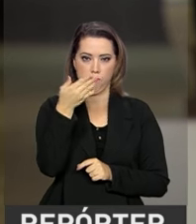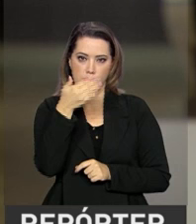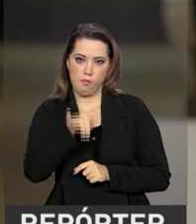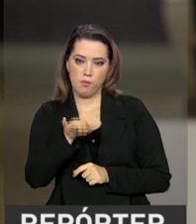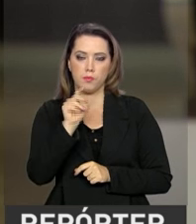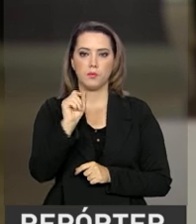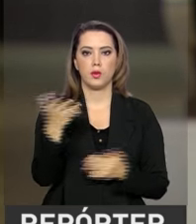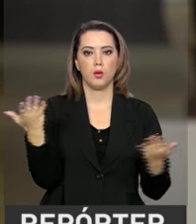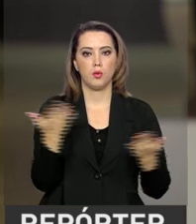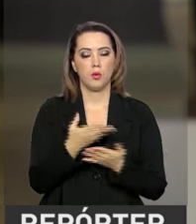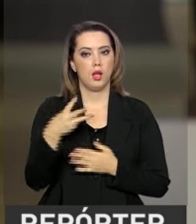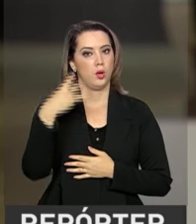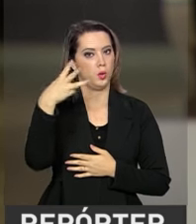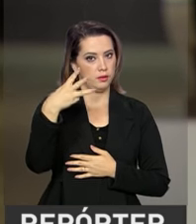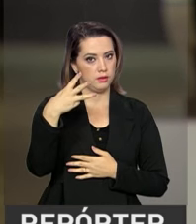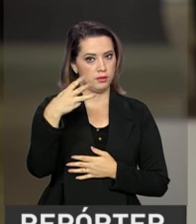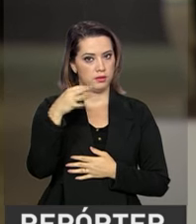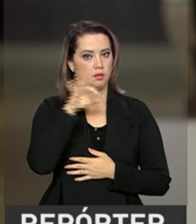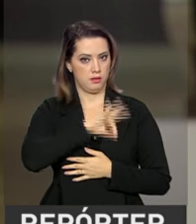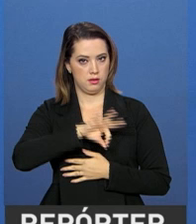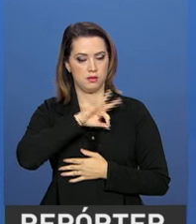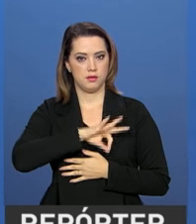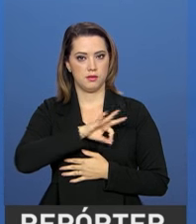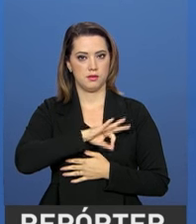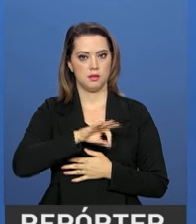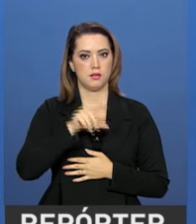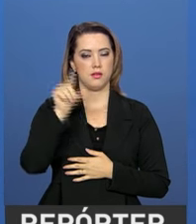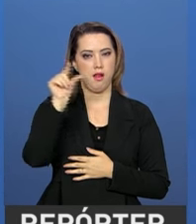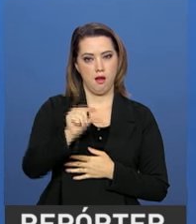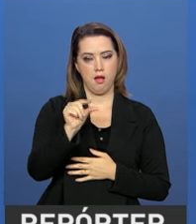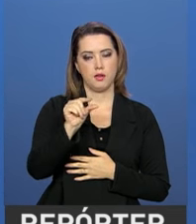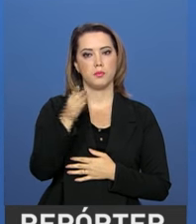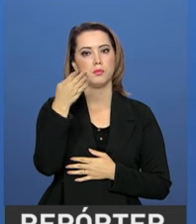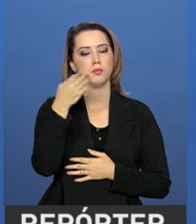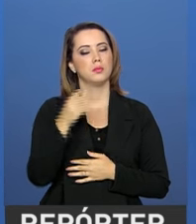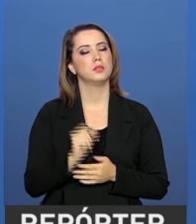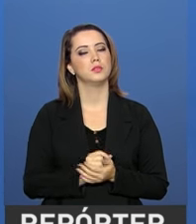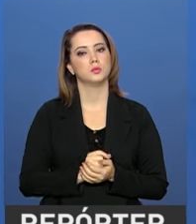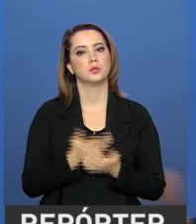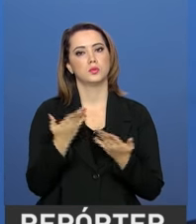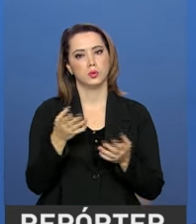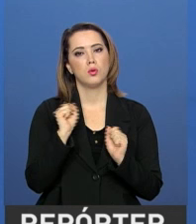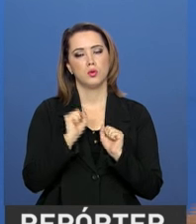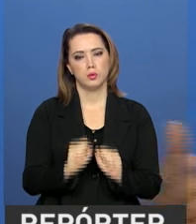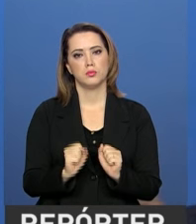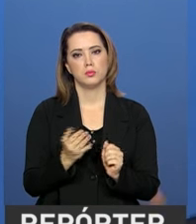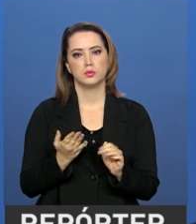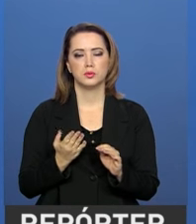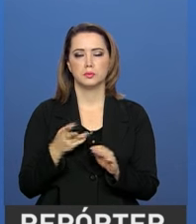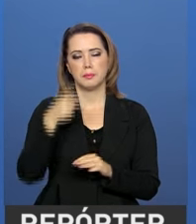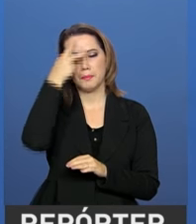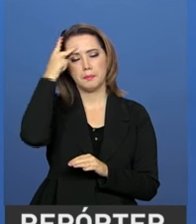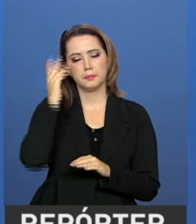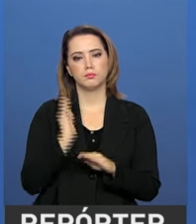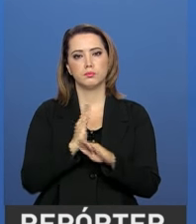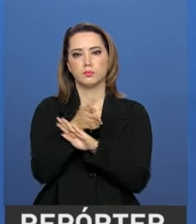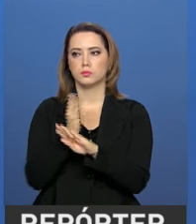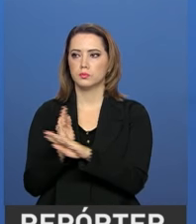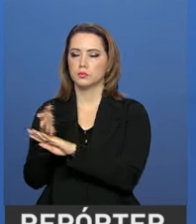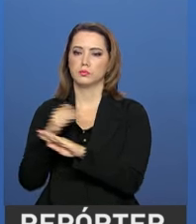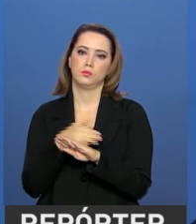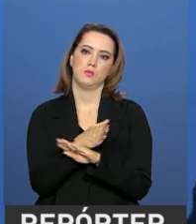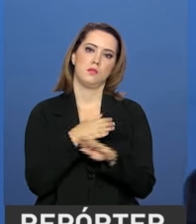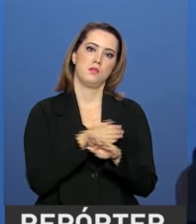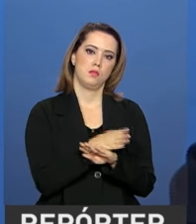de renda passou para 3 salários mínimos. O que permitirá que mais beneficiários e